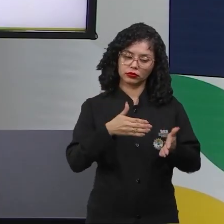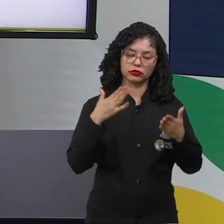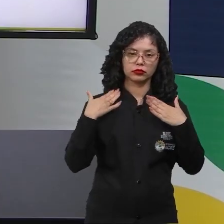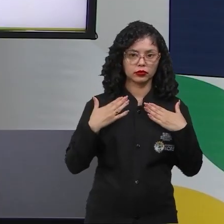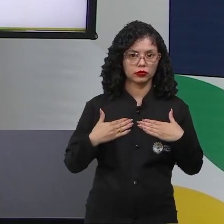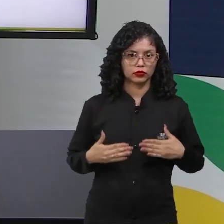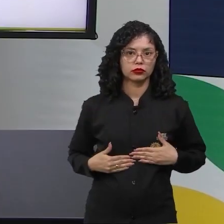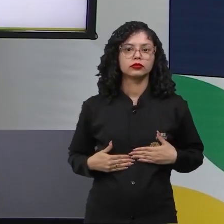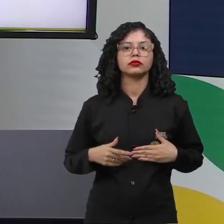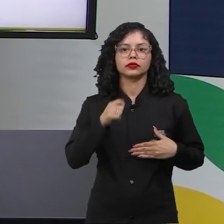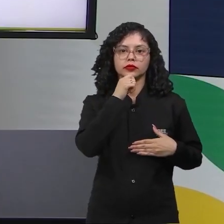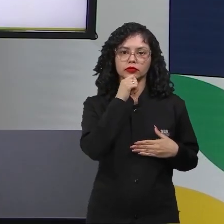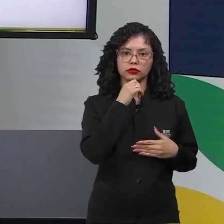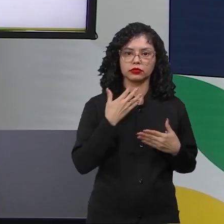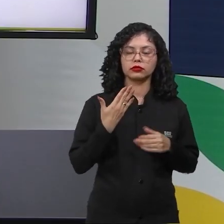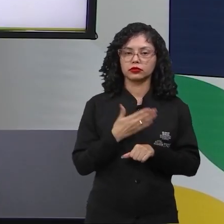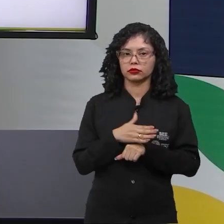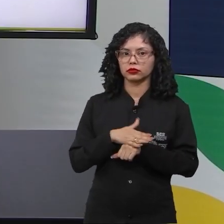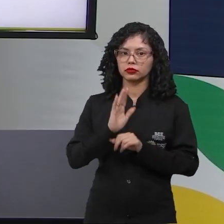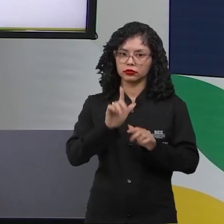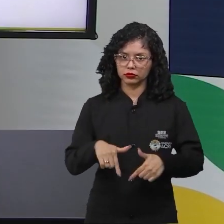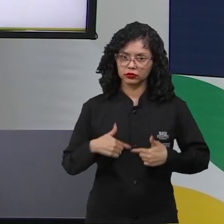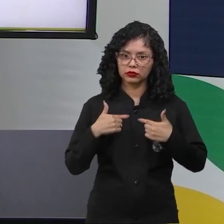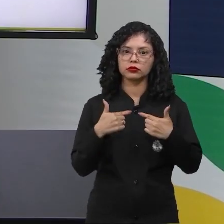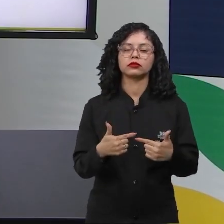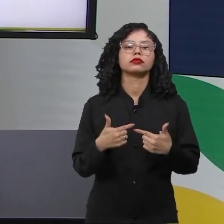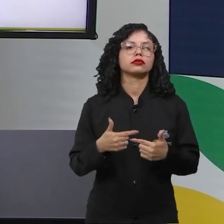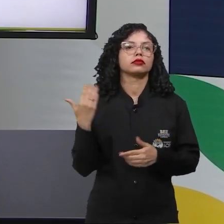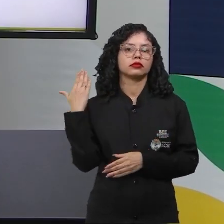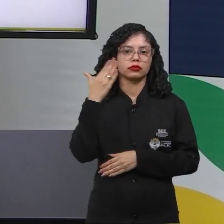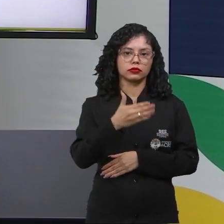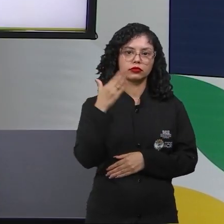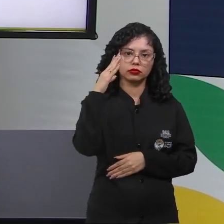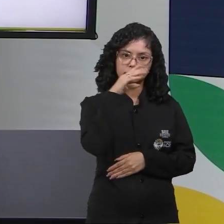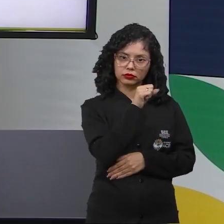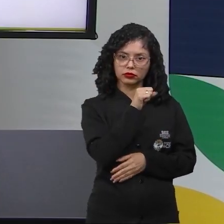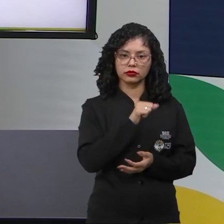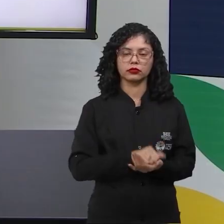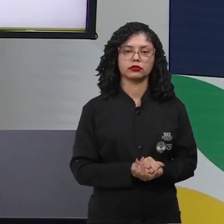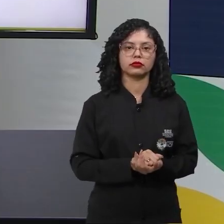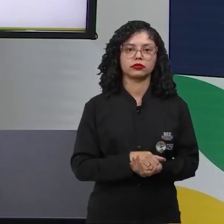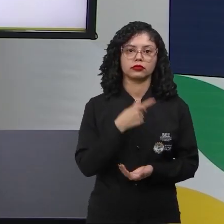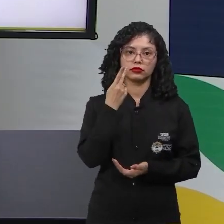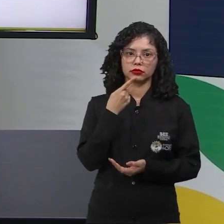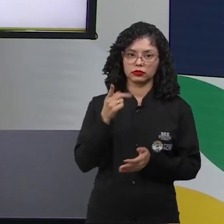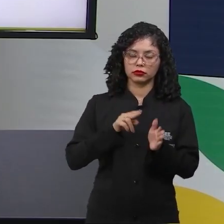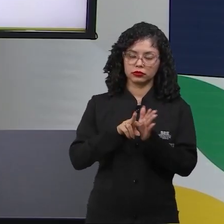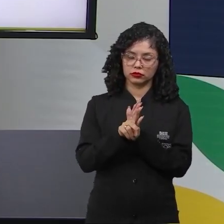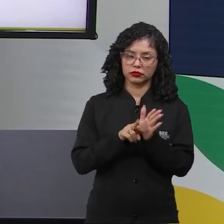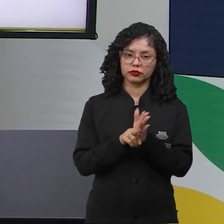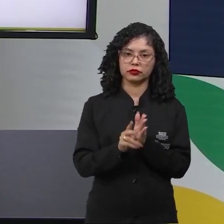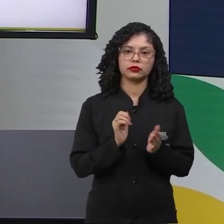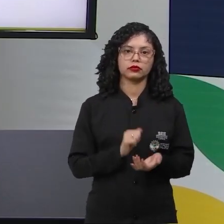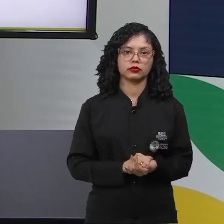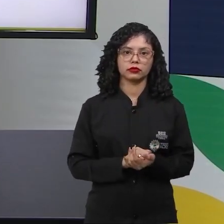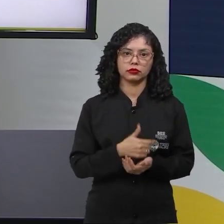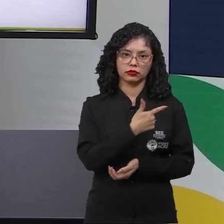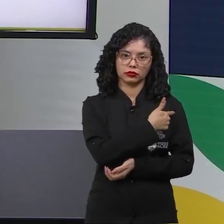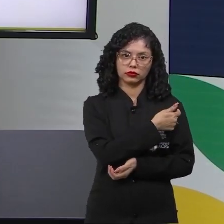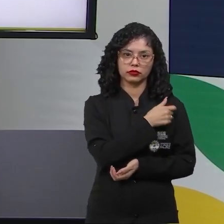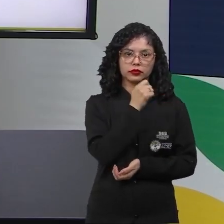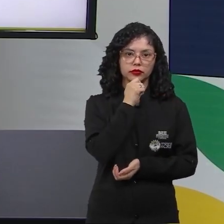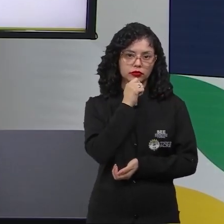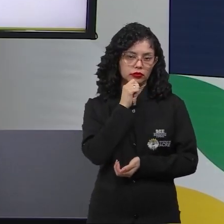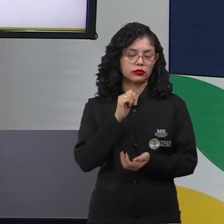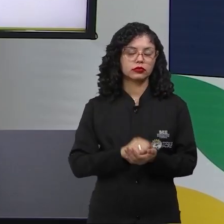nosso corpo está treinado e combatê-lo de uma forma mais rápida. Então, falando biologicamente, as vacinas,